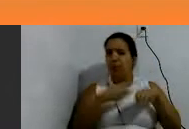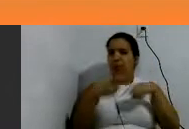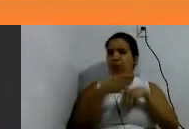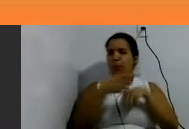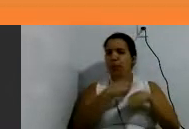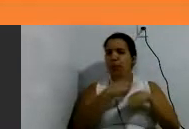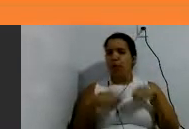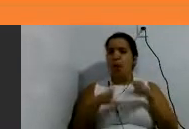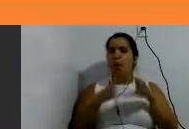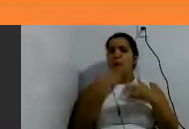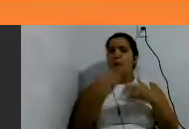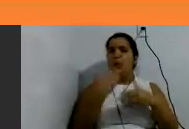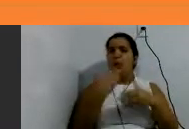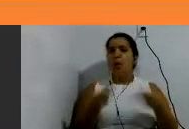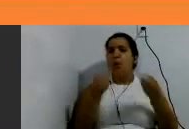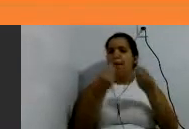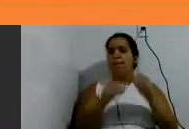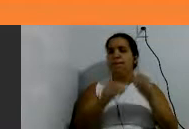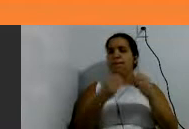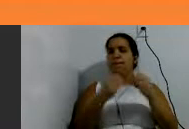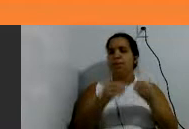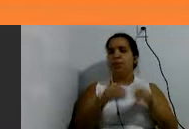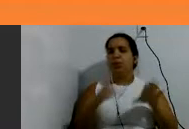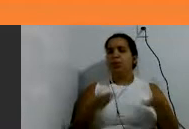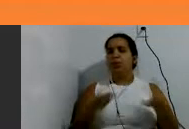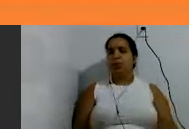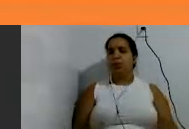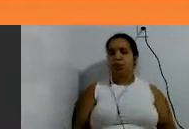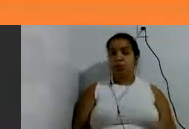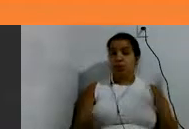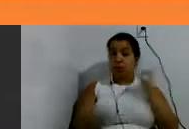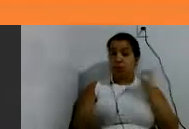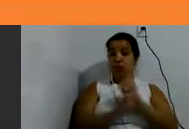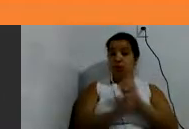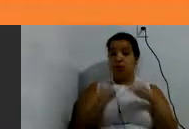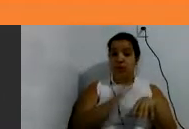Qual vocês acham que é a desvantagem desse processo para um diagnóstico?